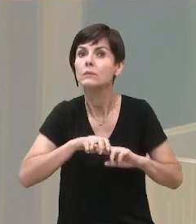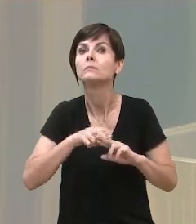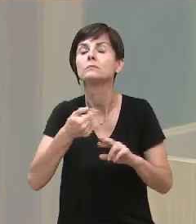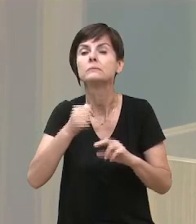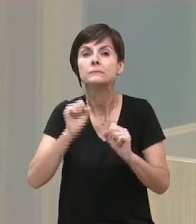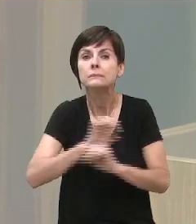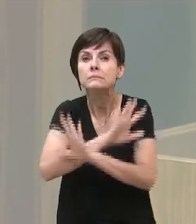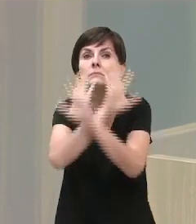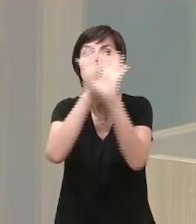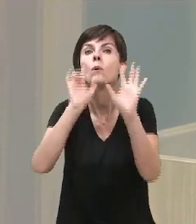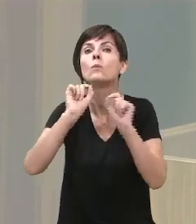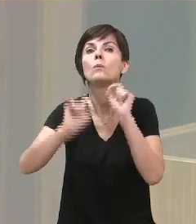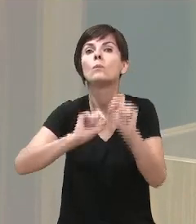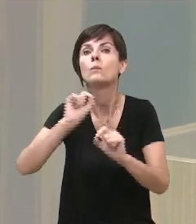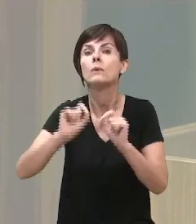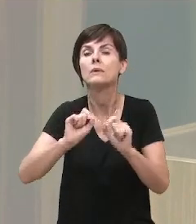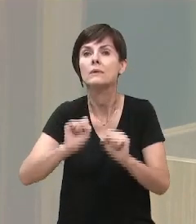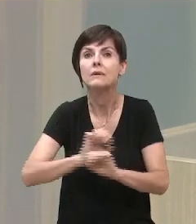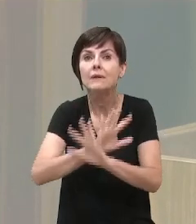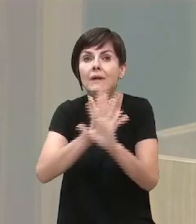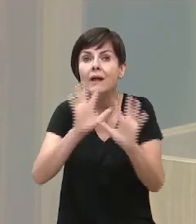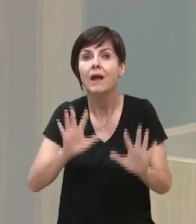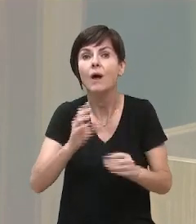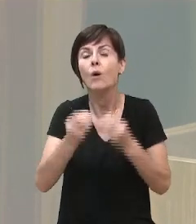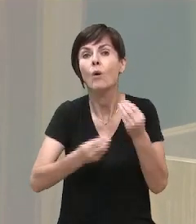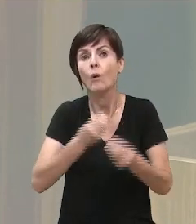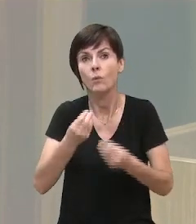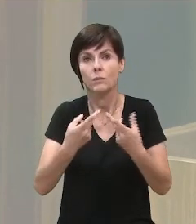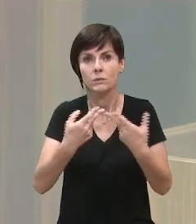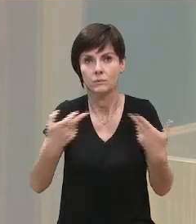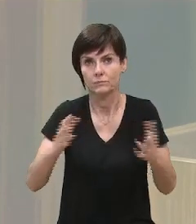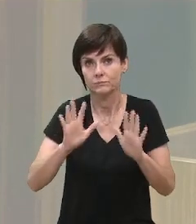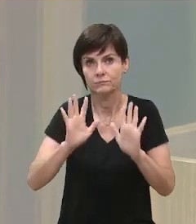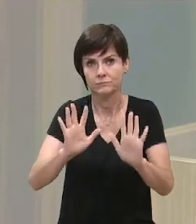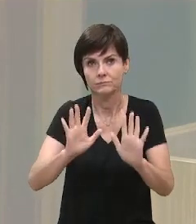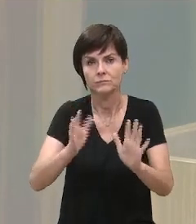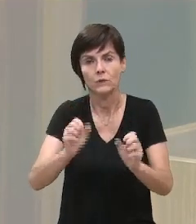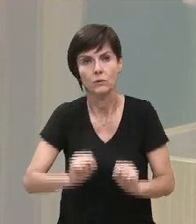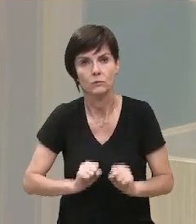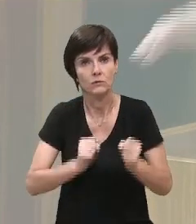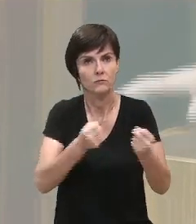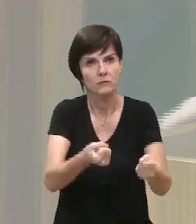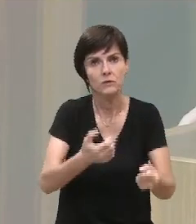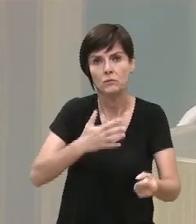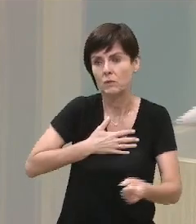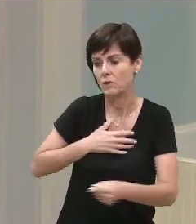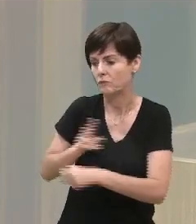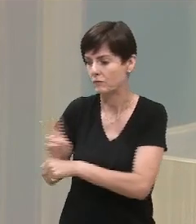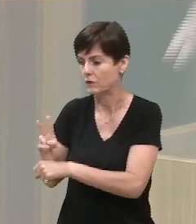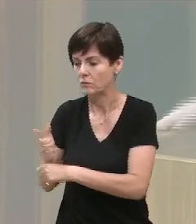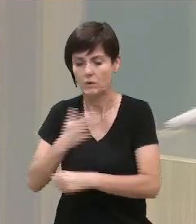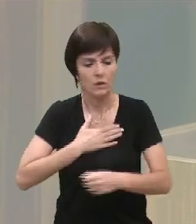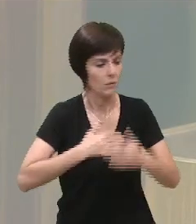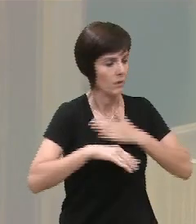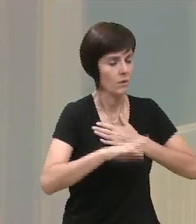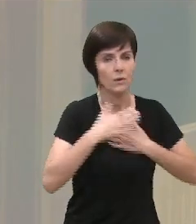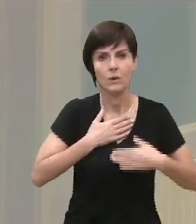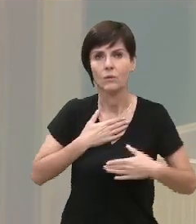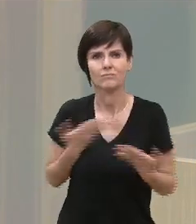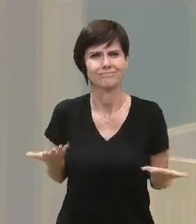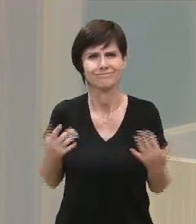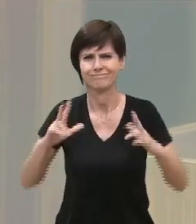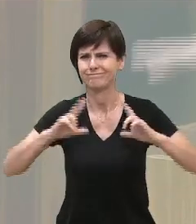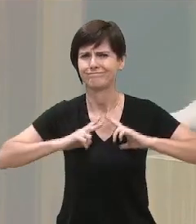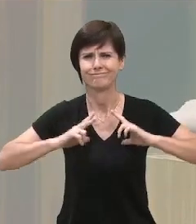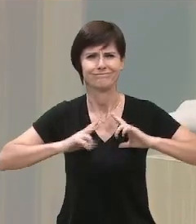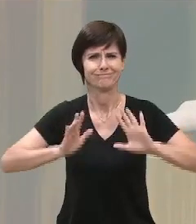que são as coisas. Não adianta a gente querer colocar e pontuar que eu defendo, que eu fiscalizo, que eu isso, que eu aquilo, como se a